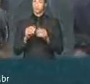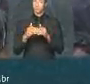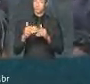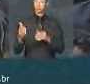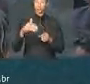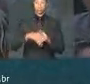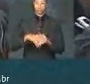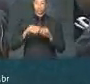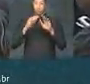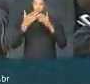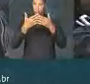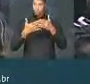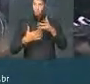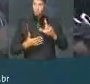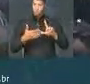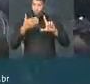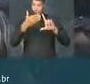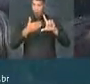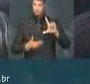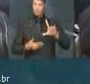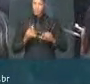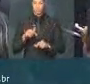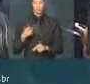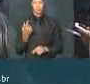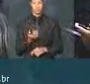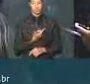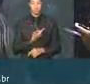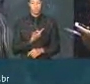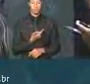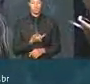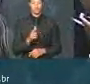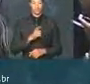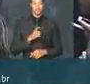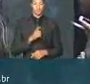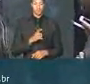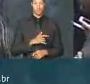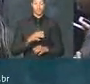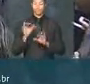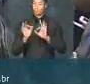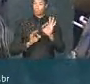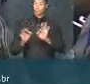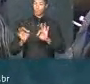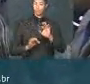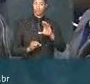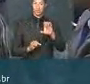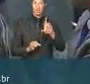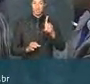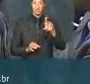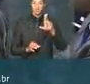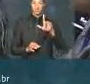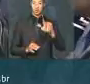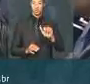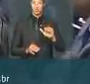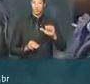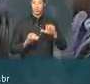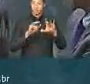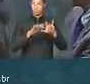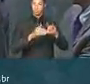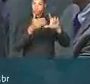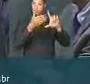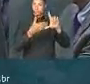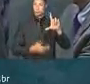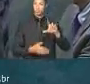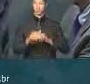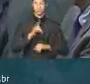eletronicamente o problema é que nós teremos que preparar as cédulas eletrônicas isso vai demandar